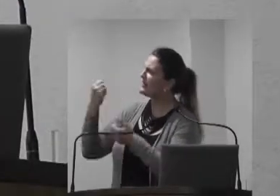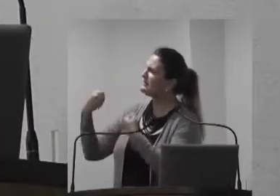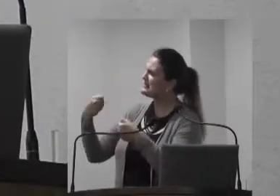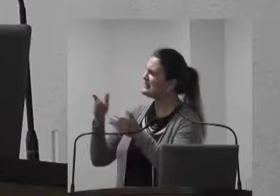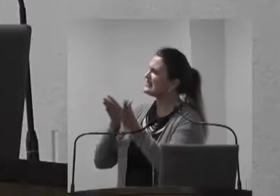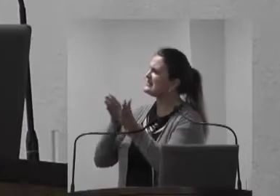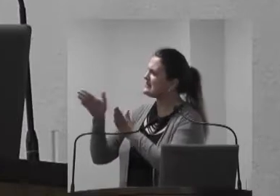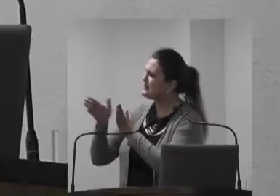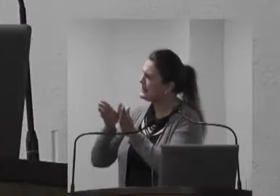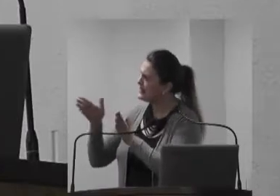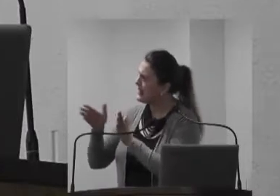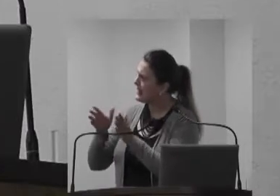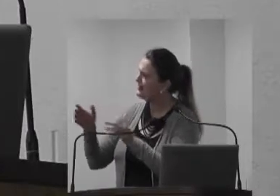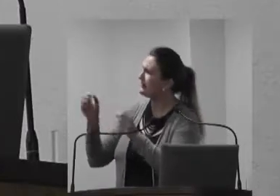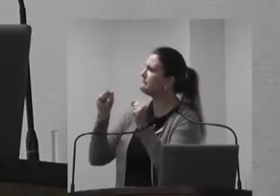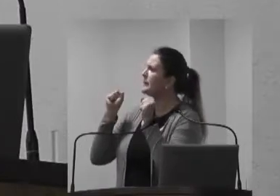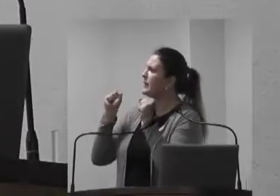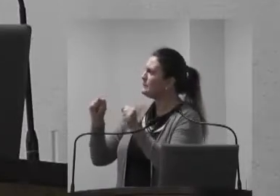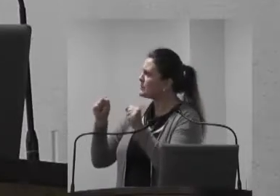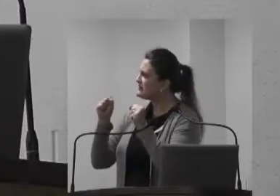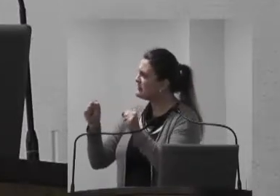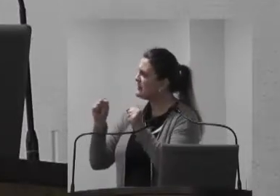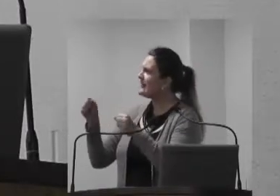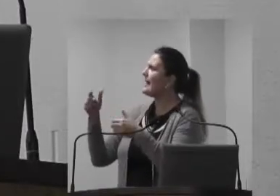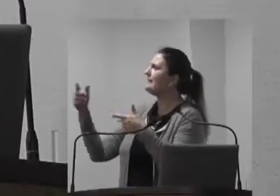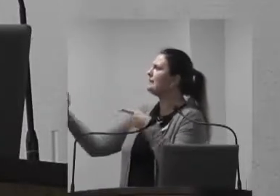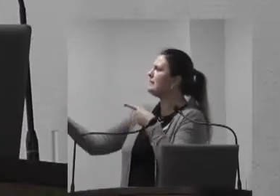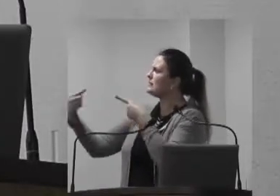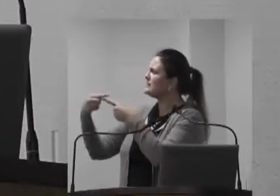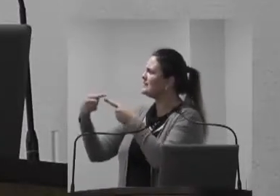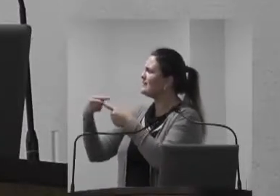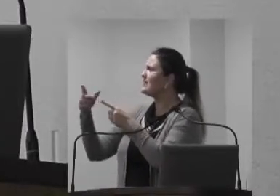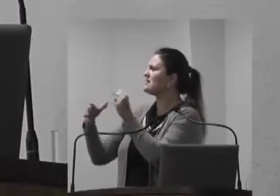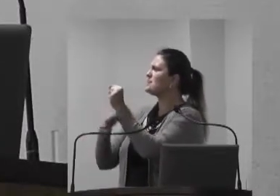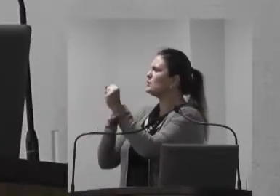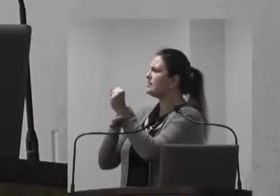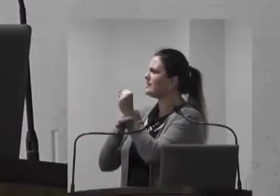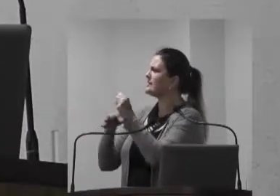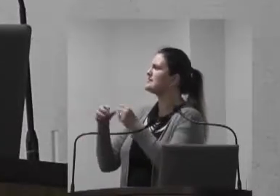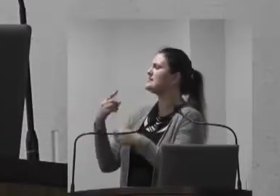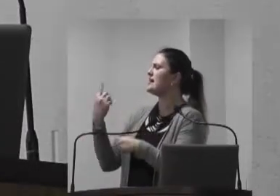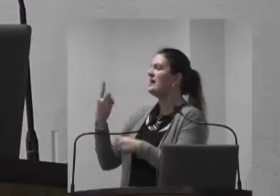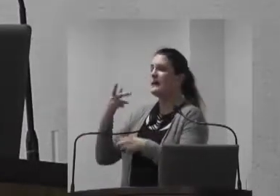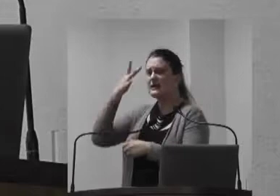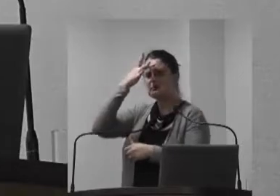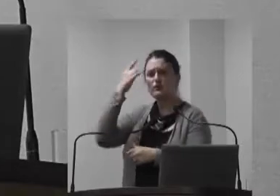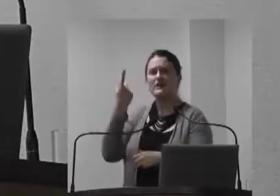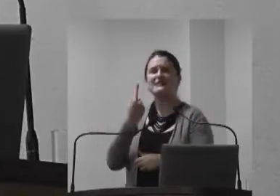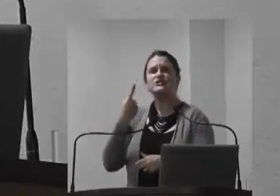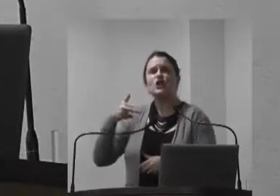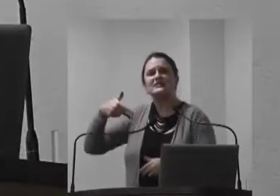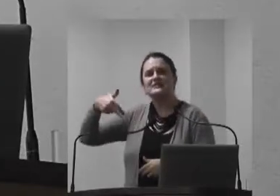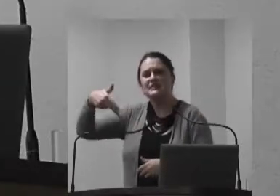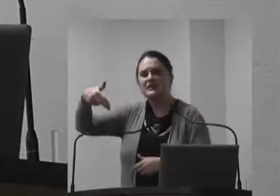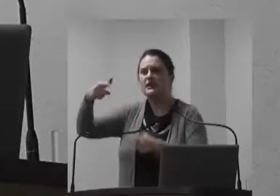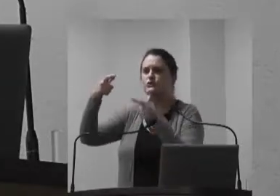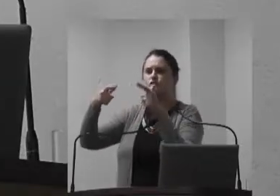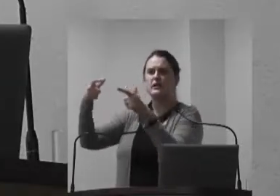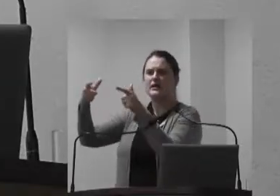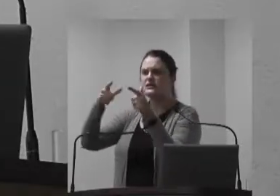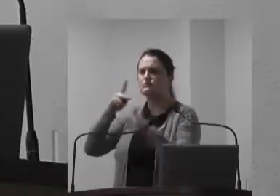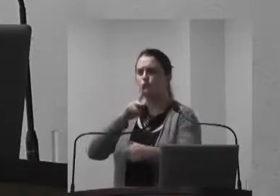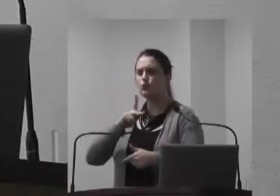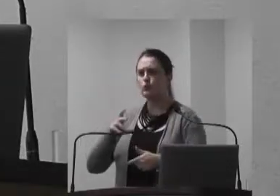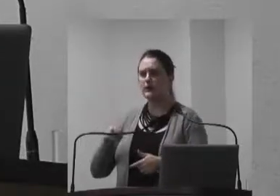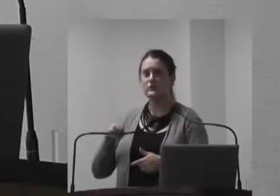ela fala que precisa acessibilidade, possibilidade de ter segurança, a pessoa sozinha